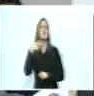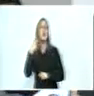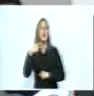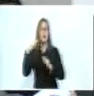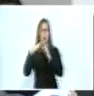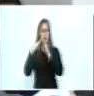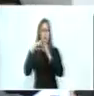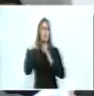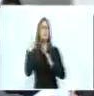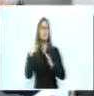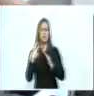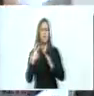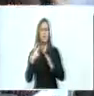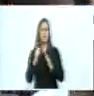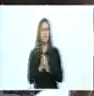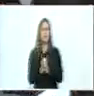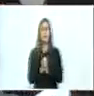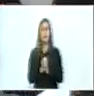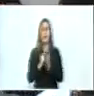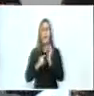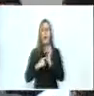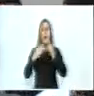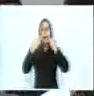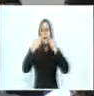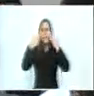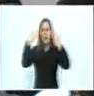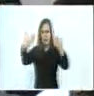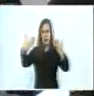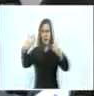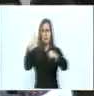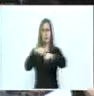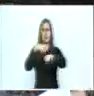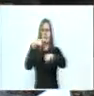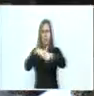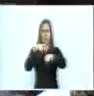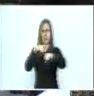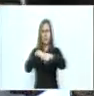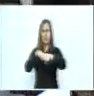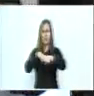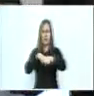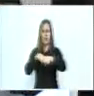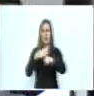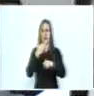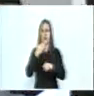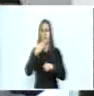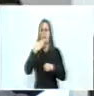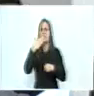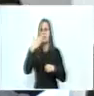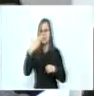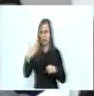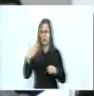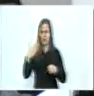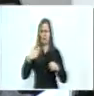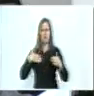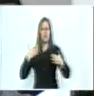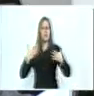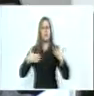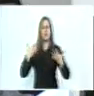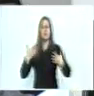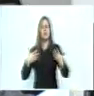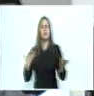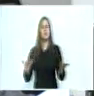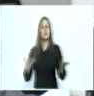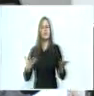Casa. Sendo que se apresenta para o momento, subscrevo-me reiterando préstimos de elevada estima e